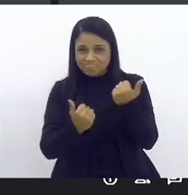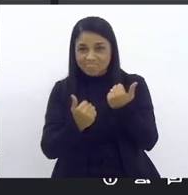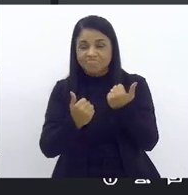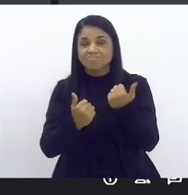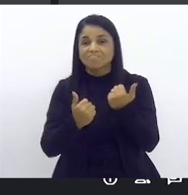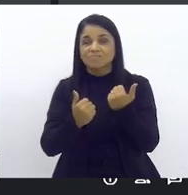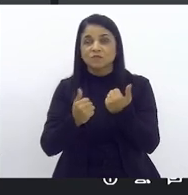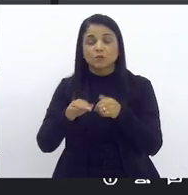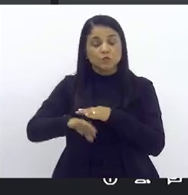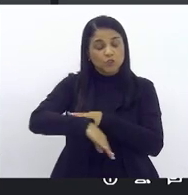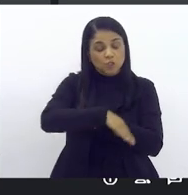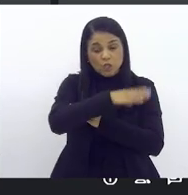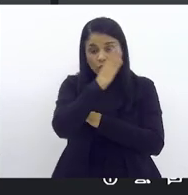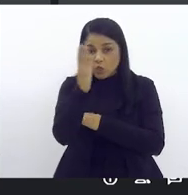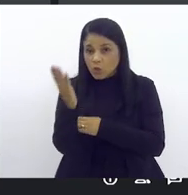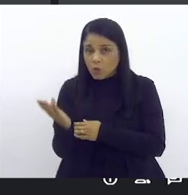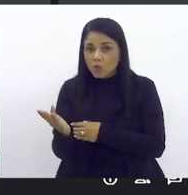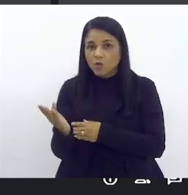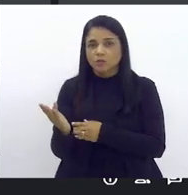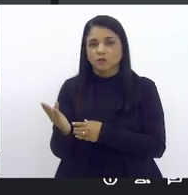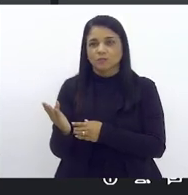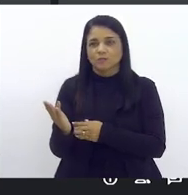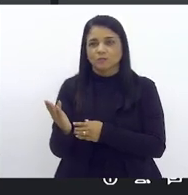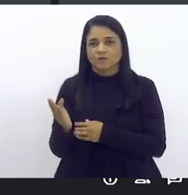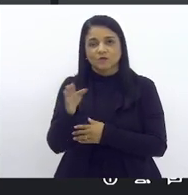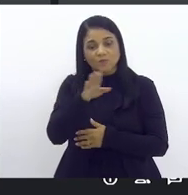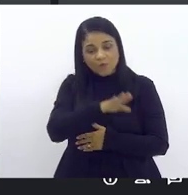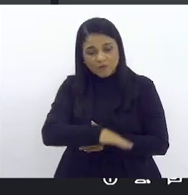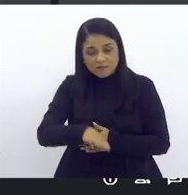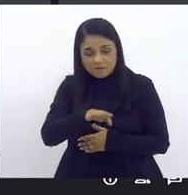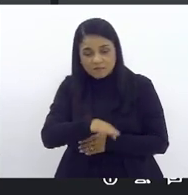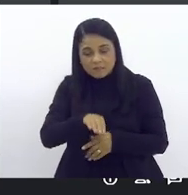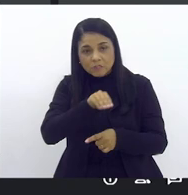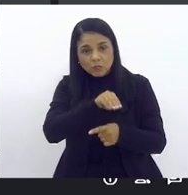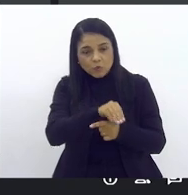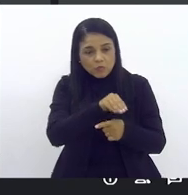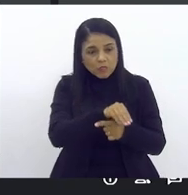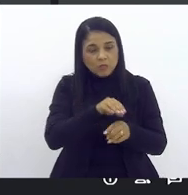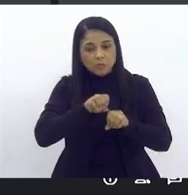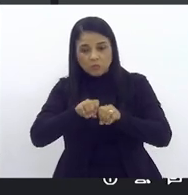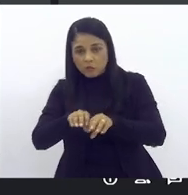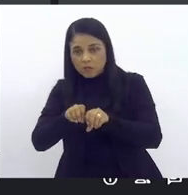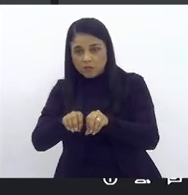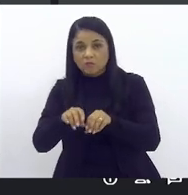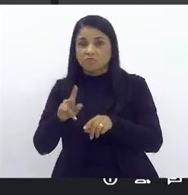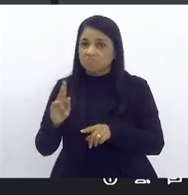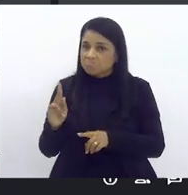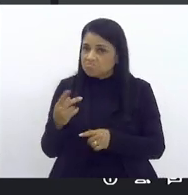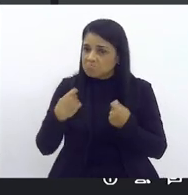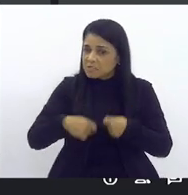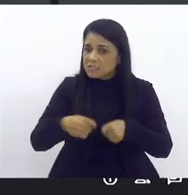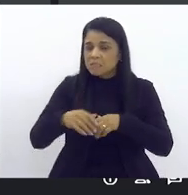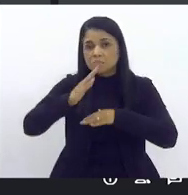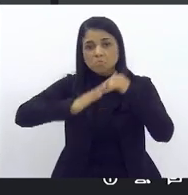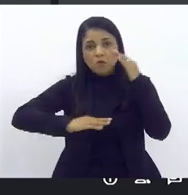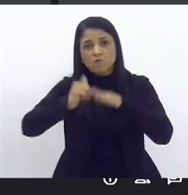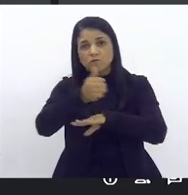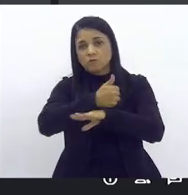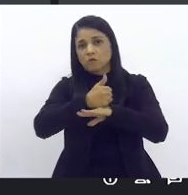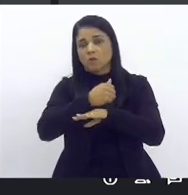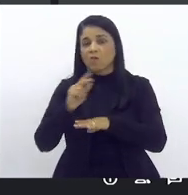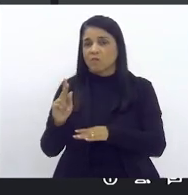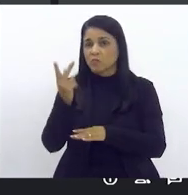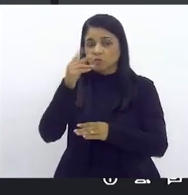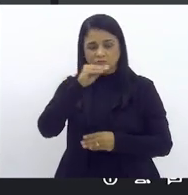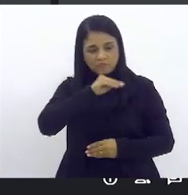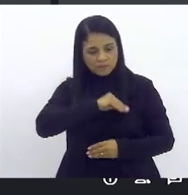dia todo com as crianças. Então, elas devem ser valorizadas, de fato, do ponto de vista